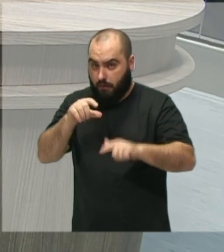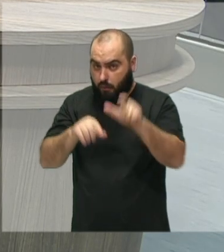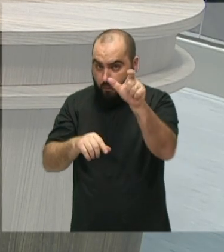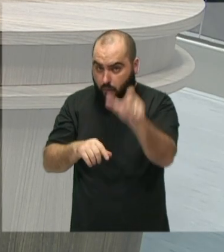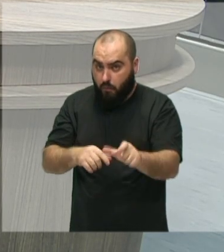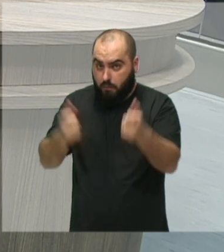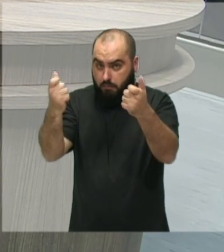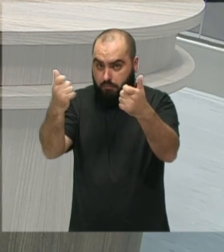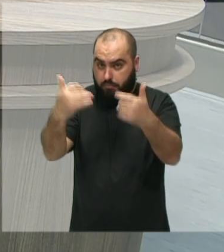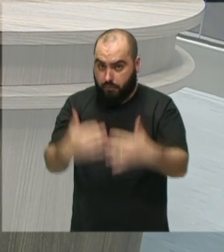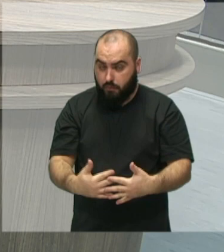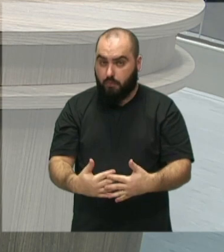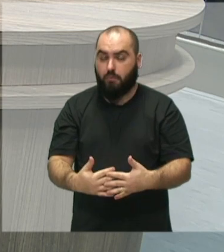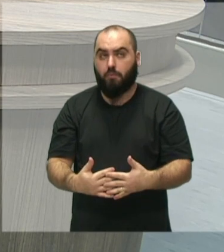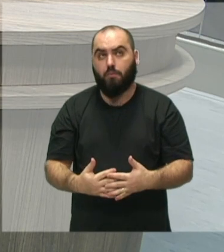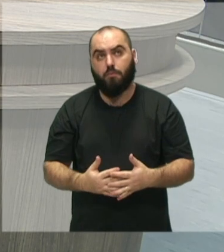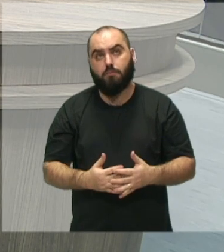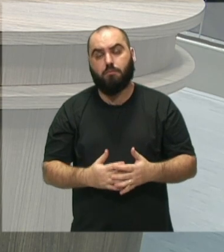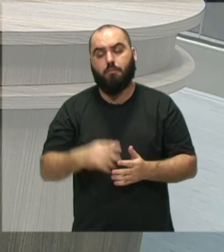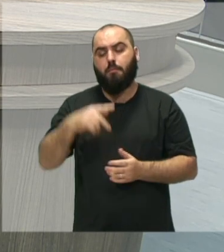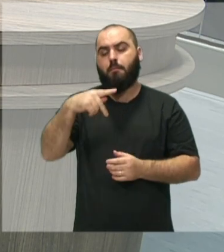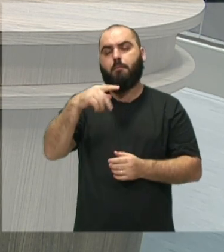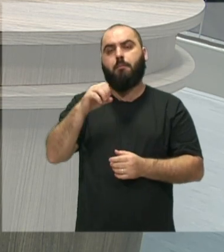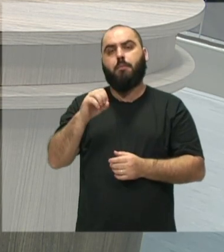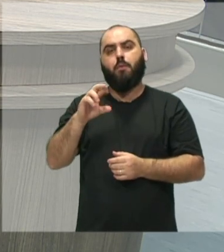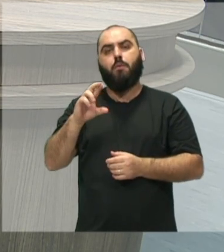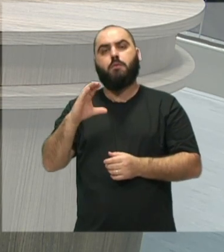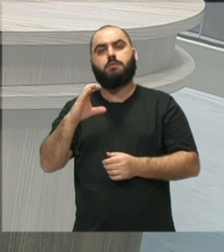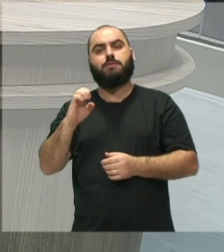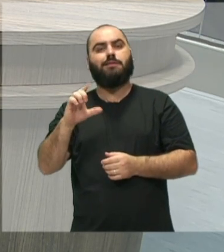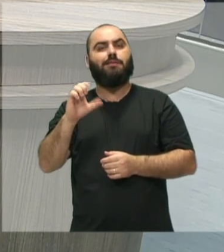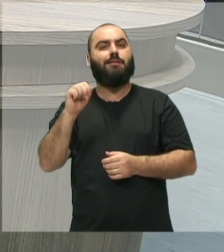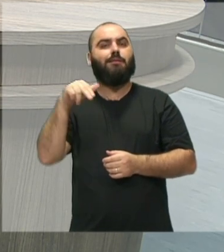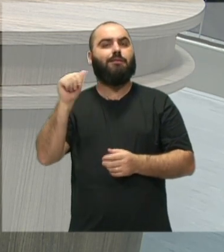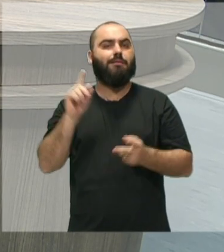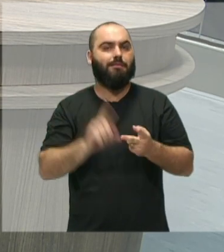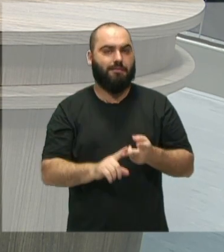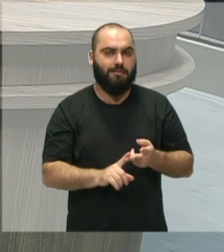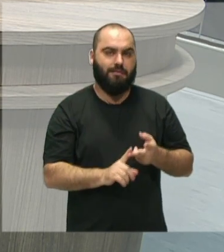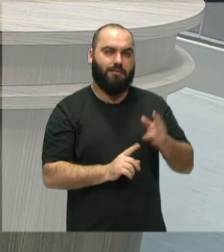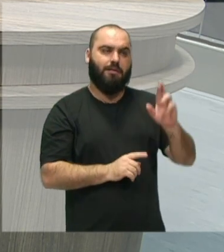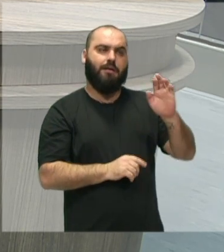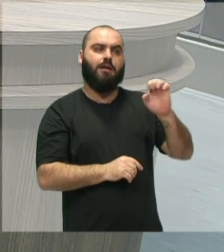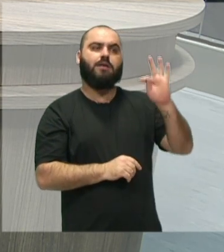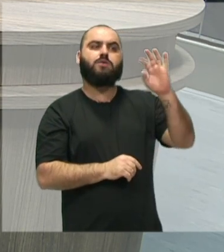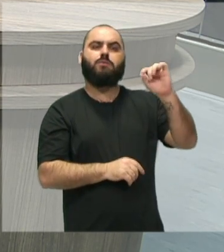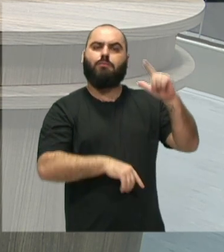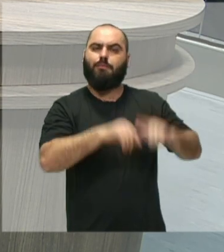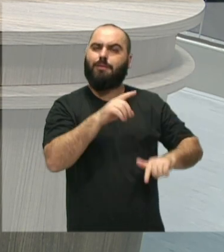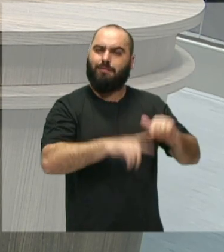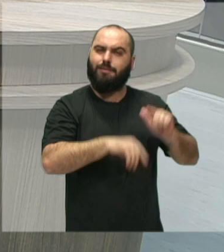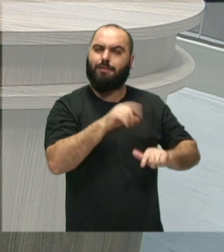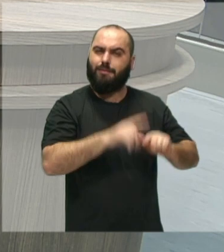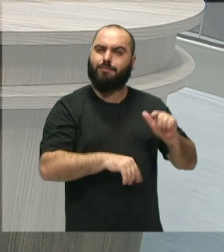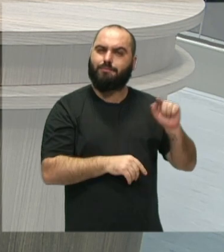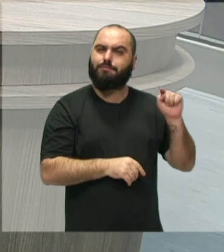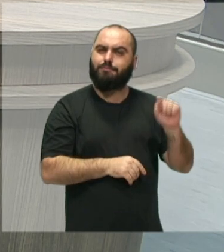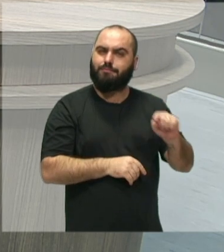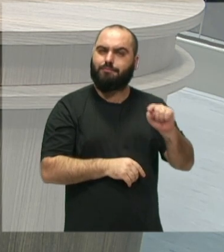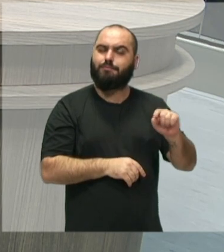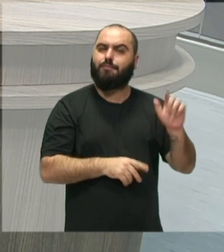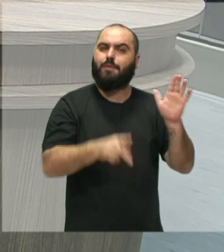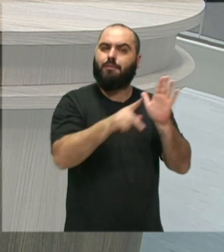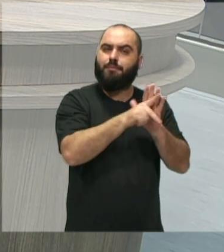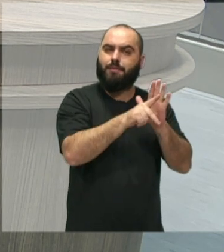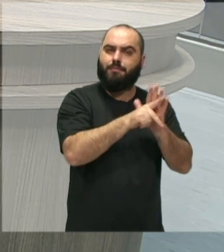né? A porcelana, os restos materiais, digamos assim, né? Os restos materiais